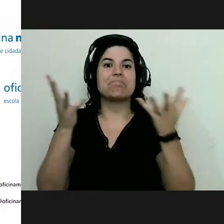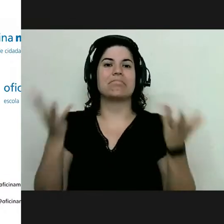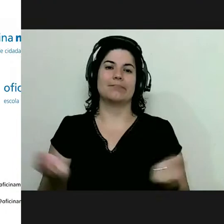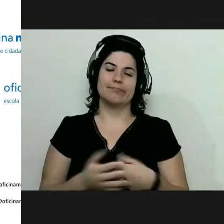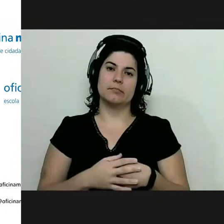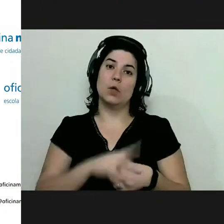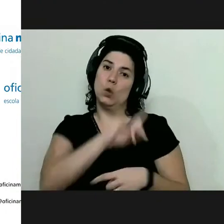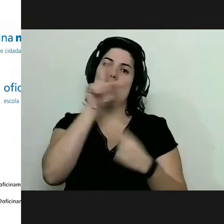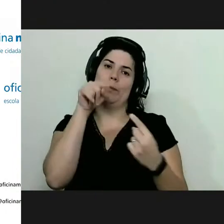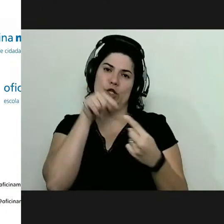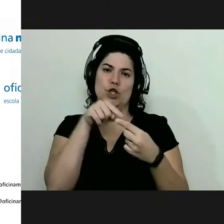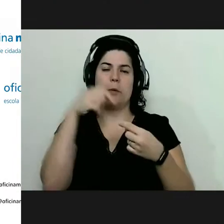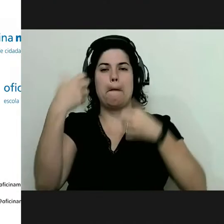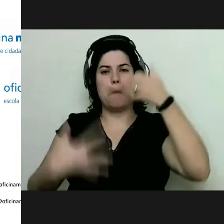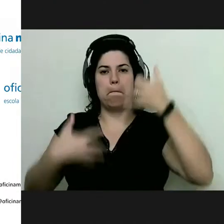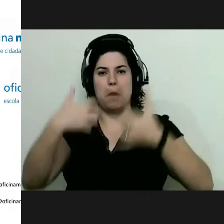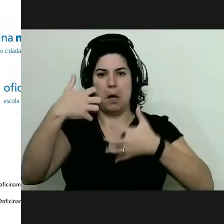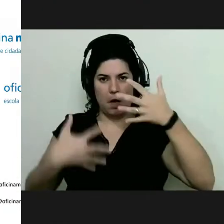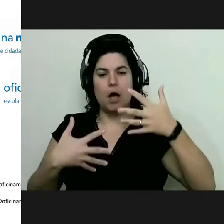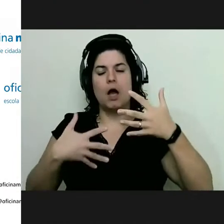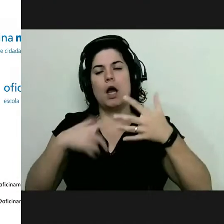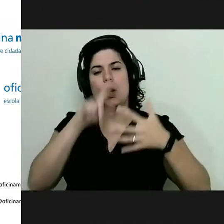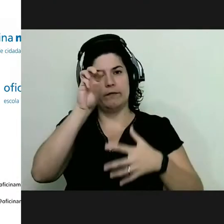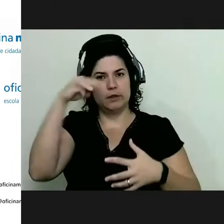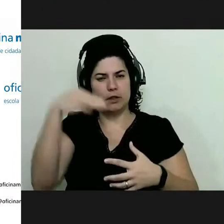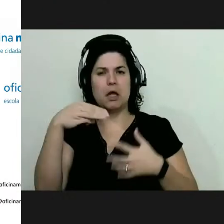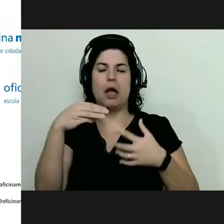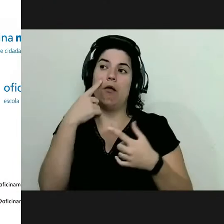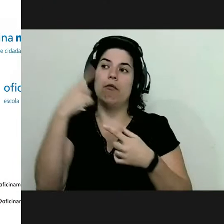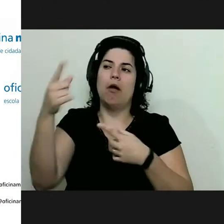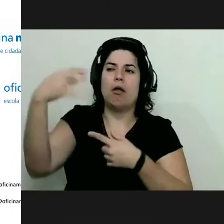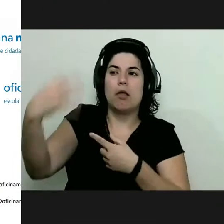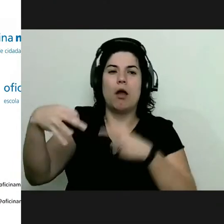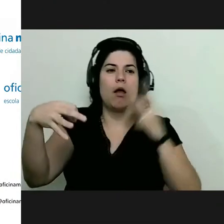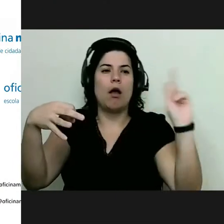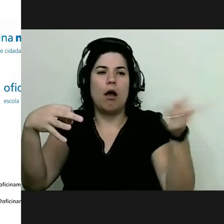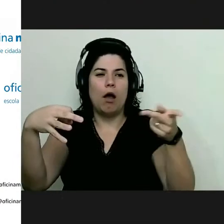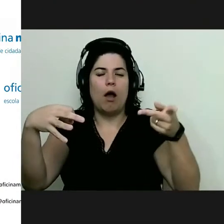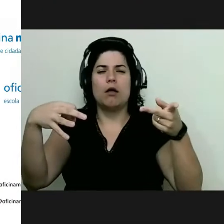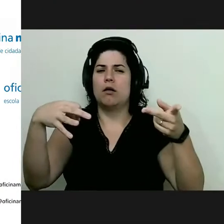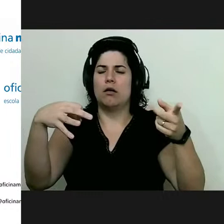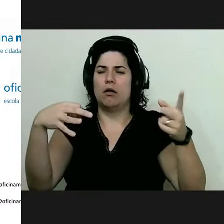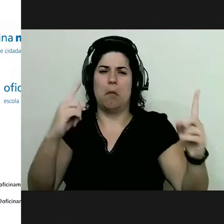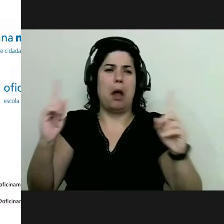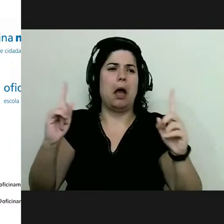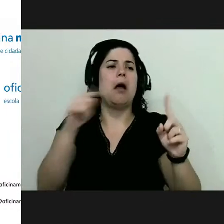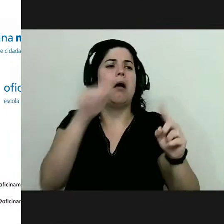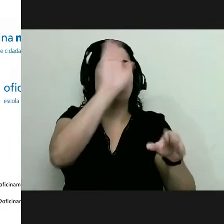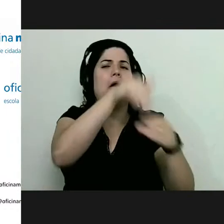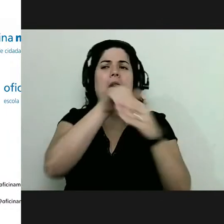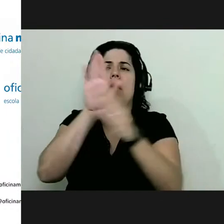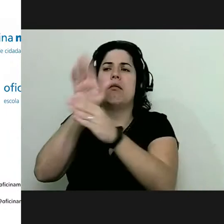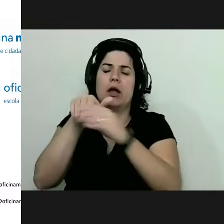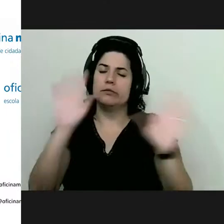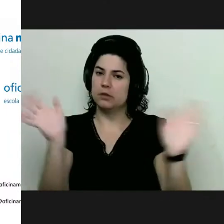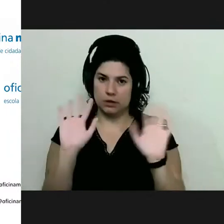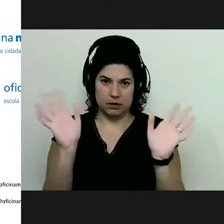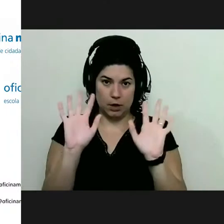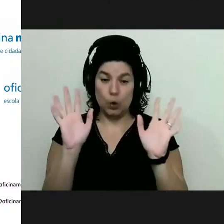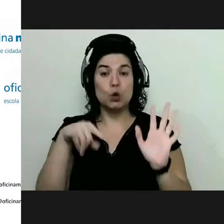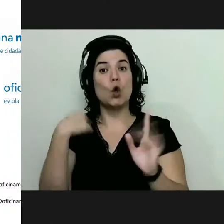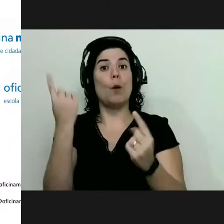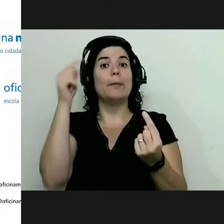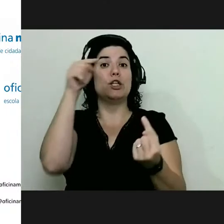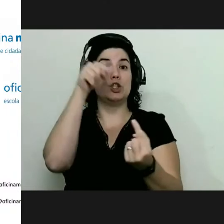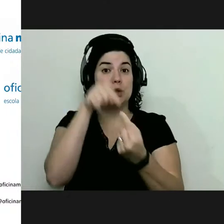aqui um e é dentro dos cursos da oficina Municipal dizer olha Fulano Tá certo se Plano tá tá errado Vote em x bot Y longe disso